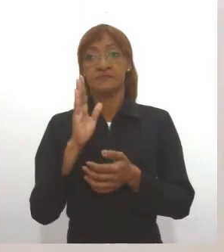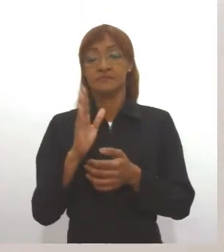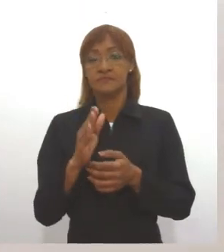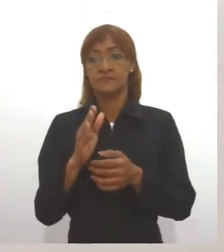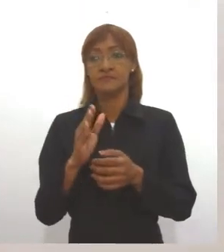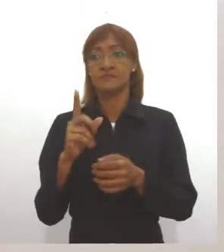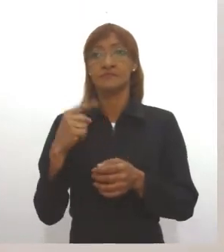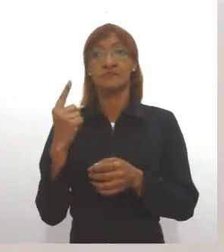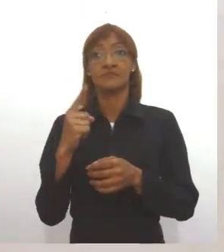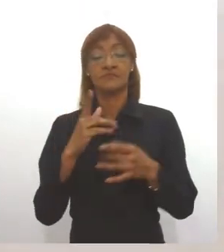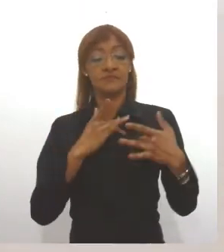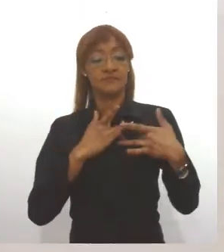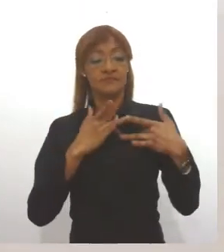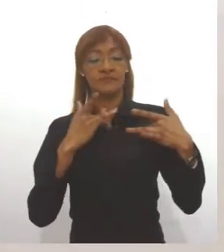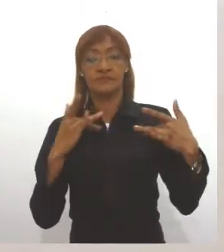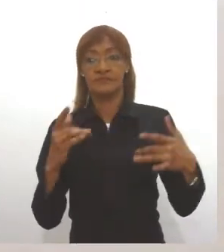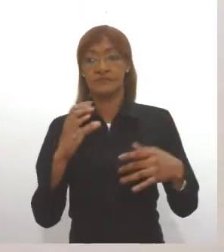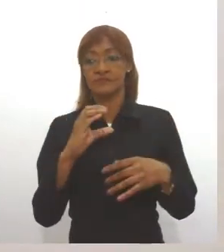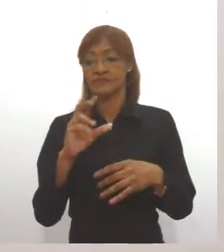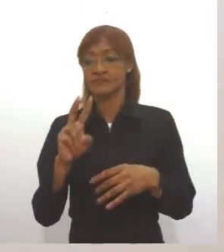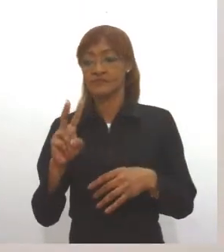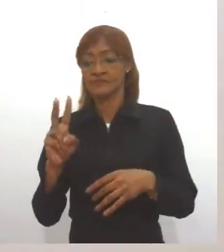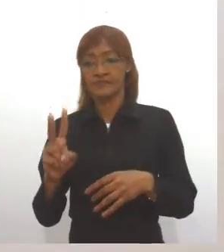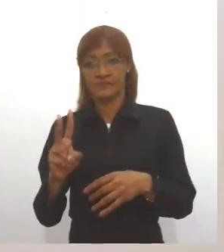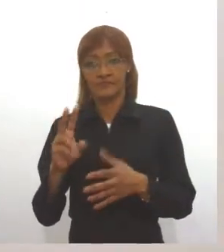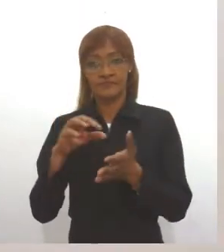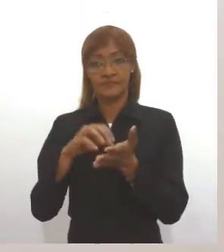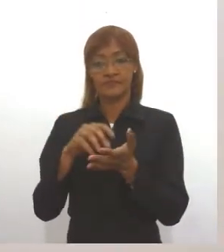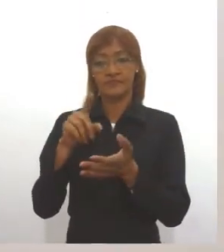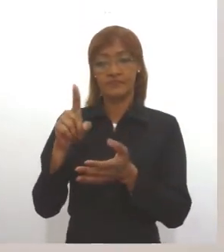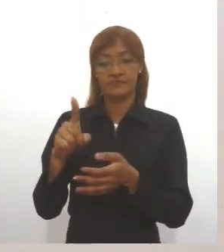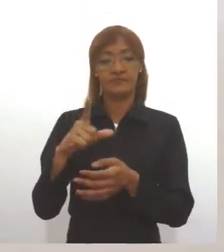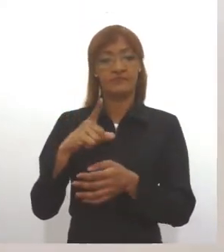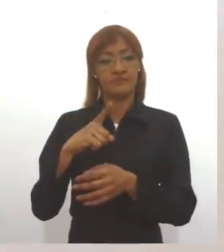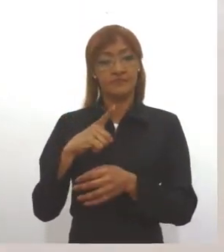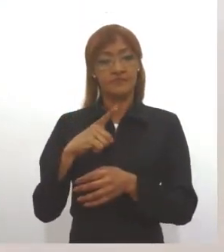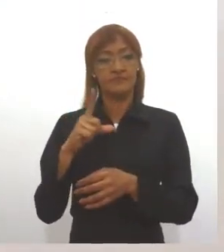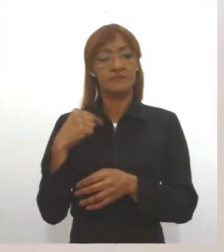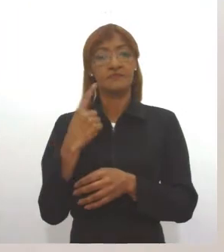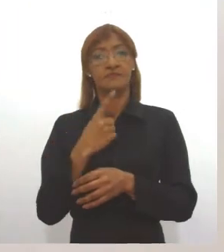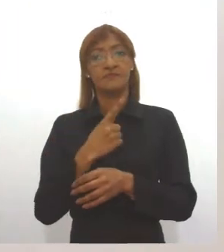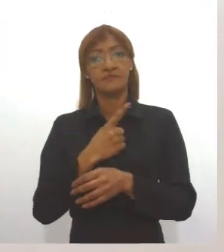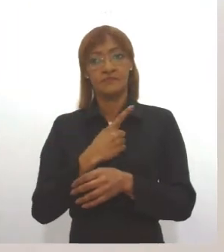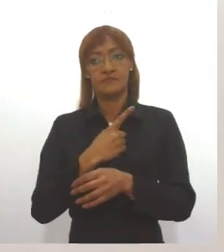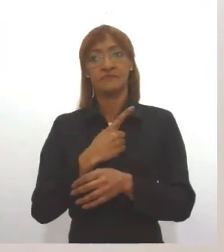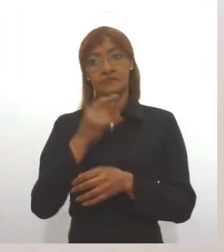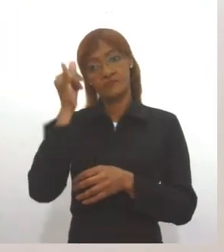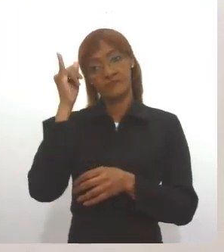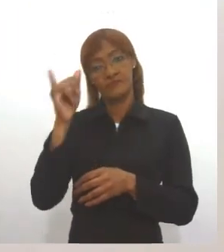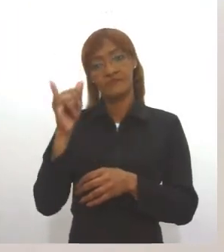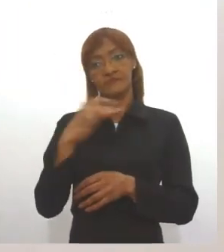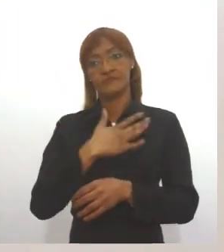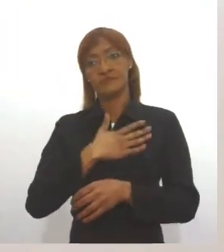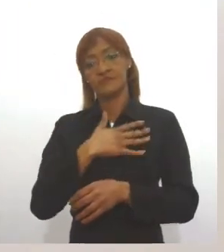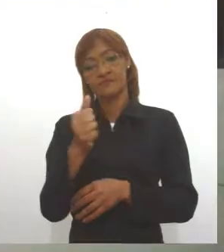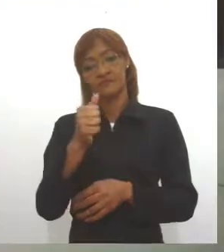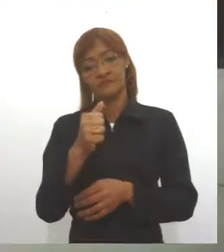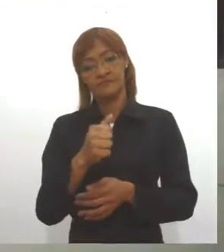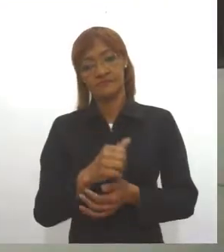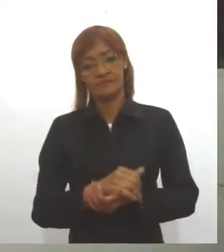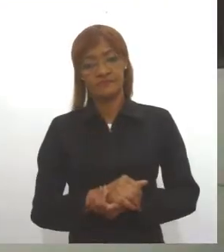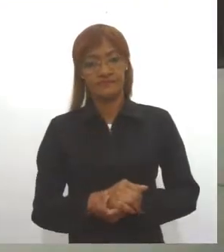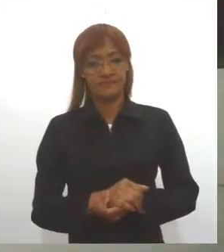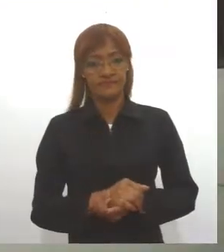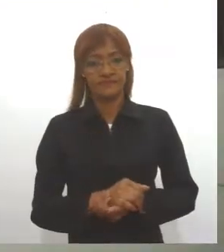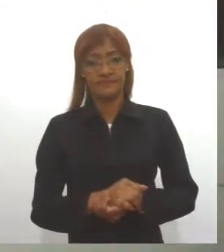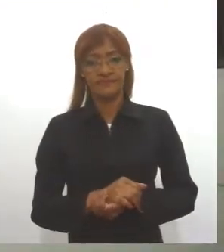os voluntários do CVV praticam, nós estamos contribuindo para a prevenção ao suicídio. Exatamente. E, Caio, durante esse